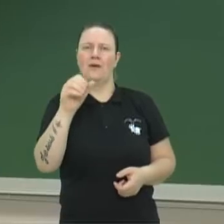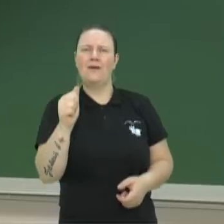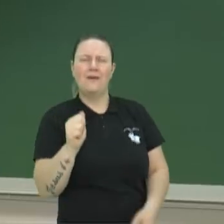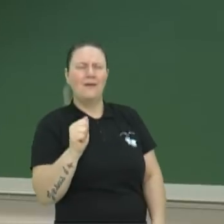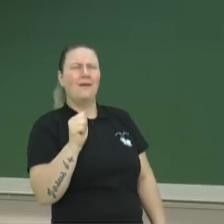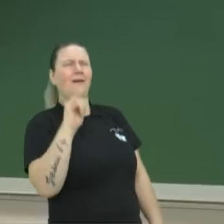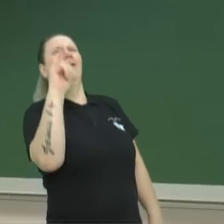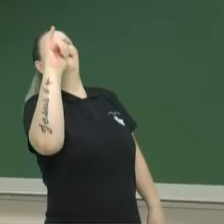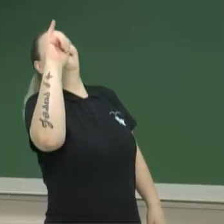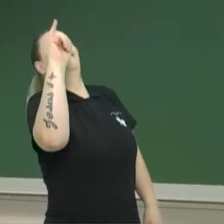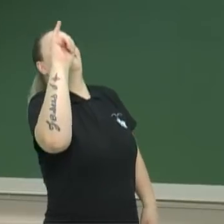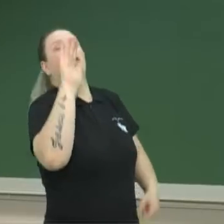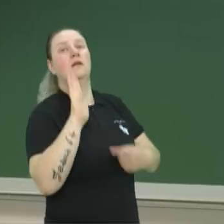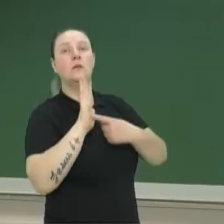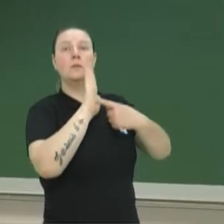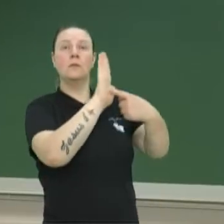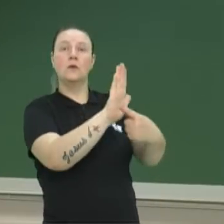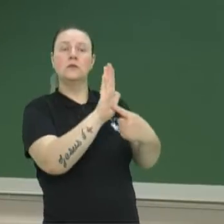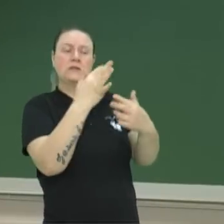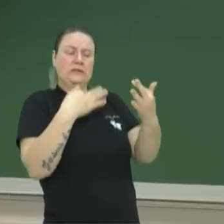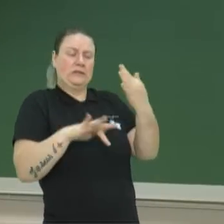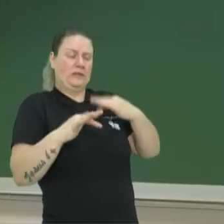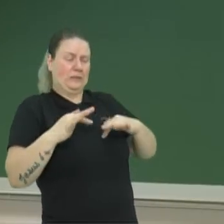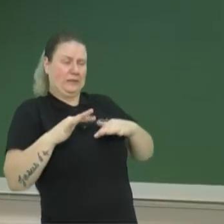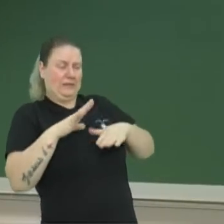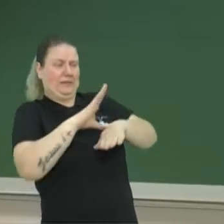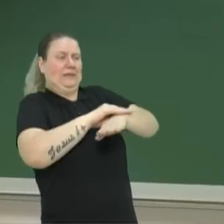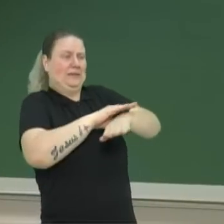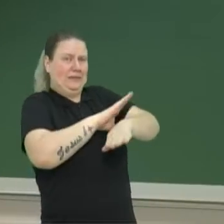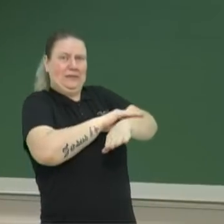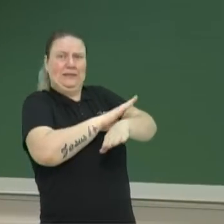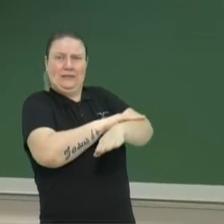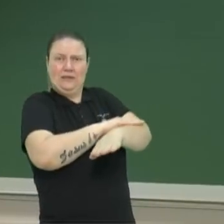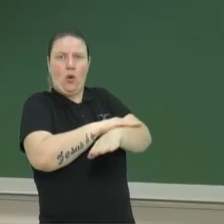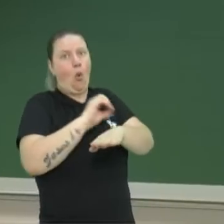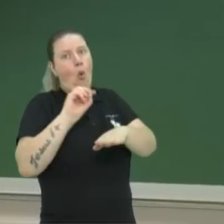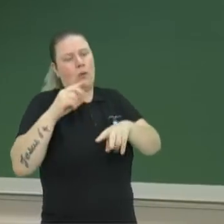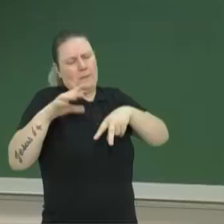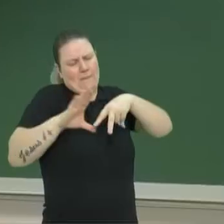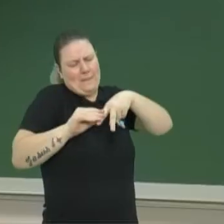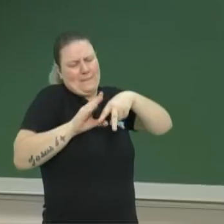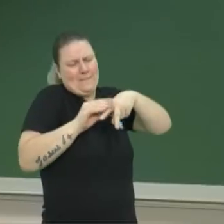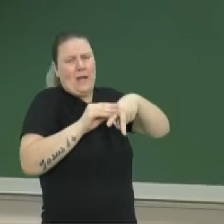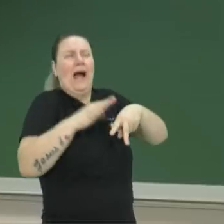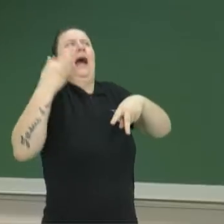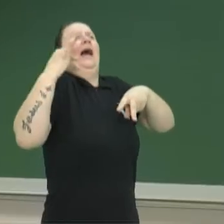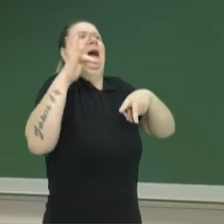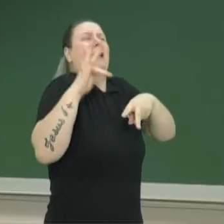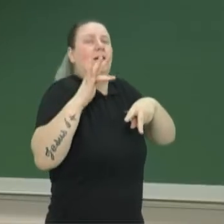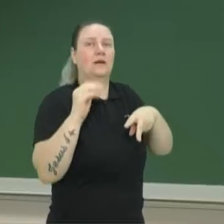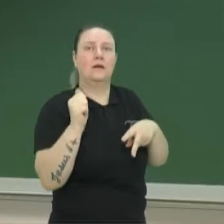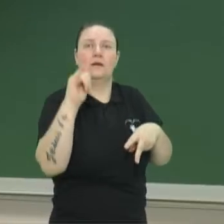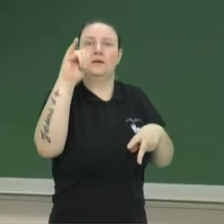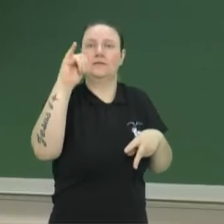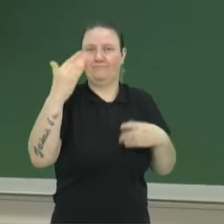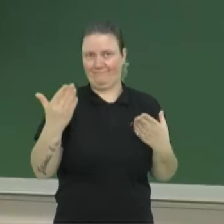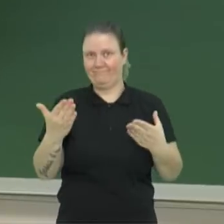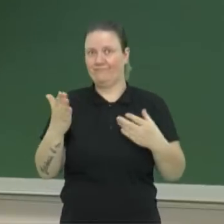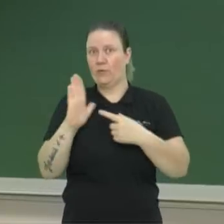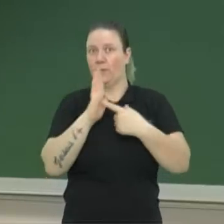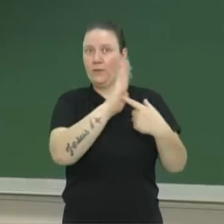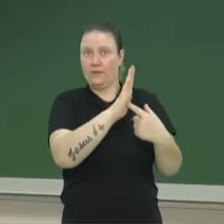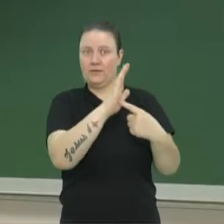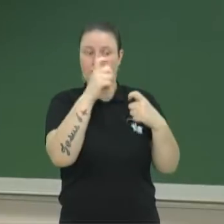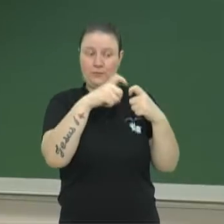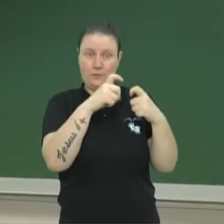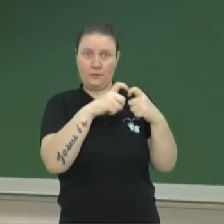Então representando dor, né? O toque ali do médico em uma região poderia ter provocado dor. E também